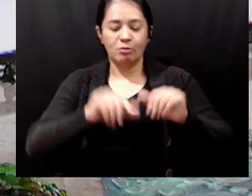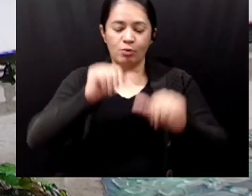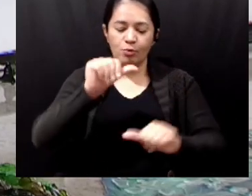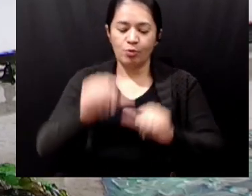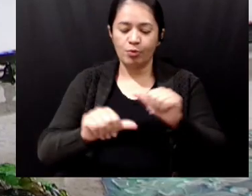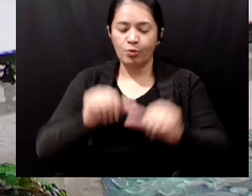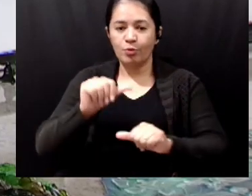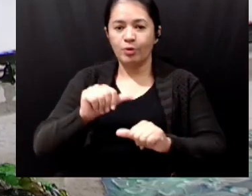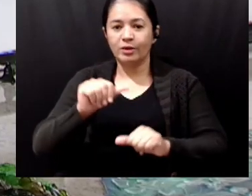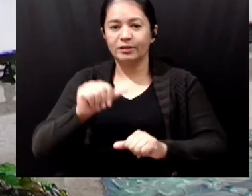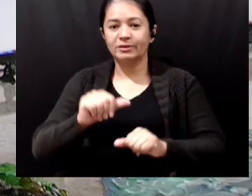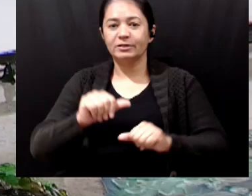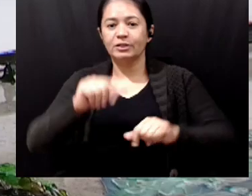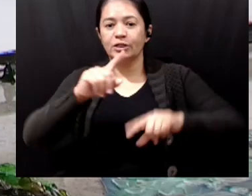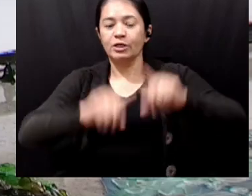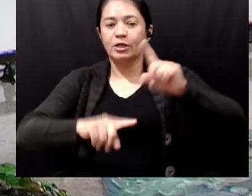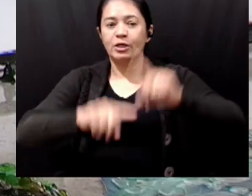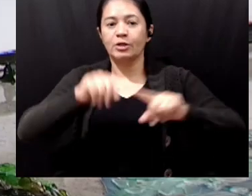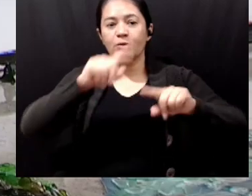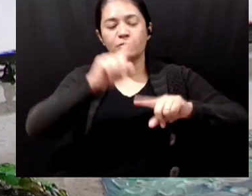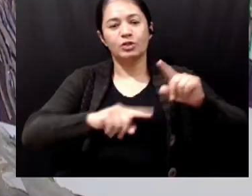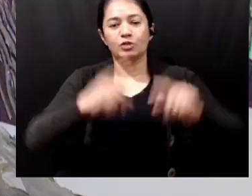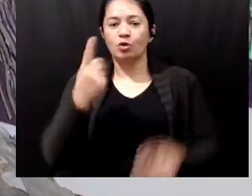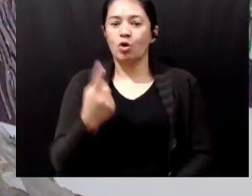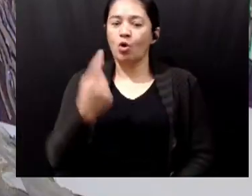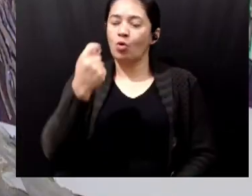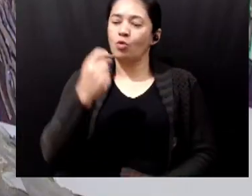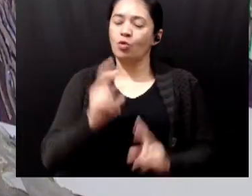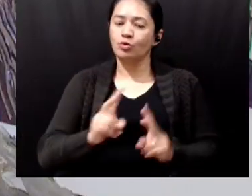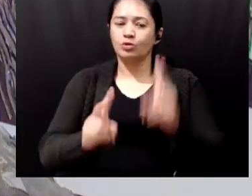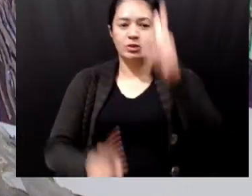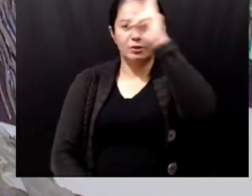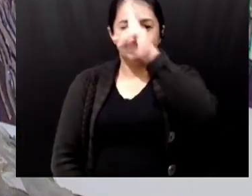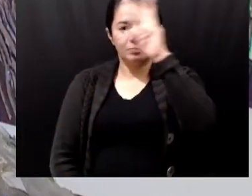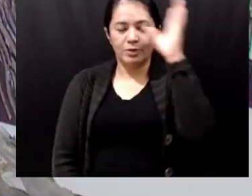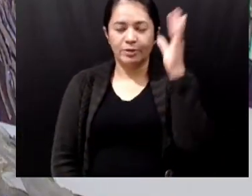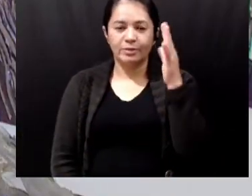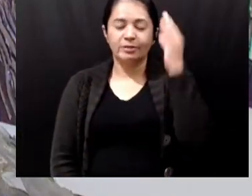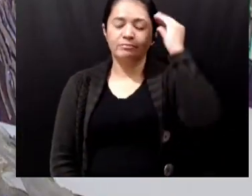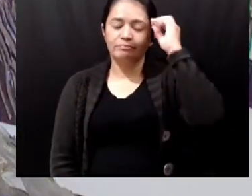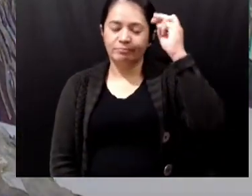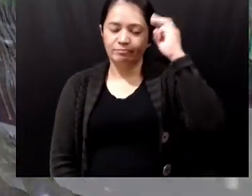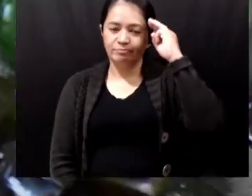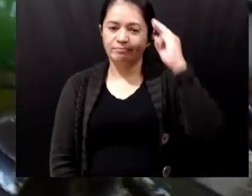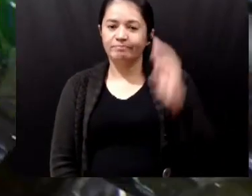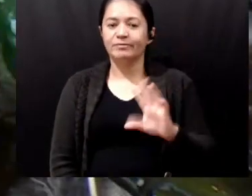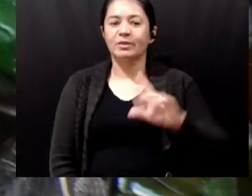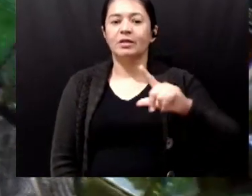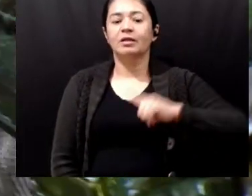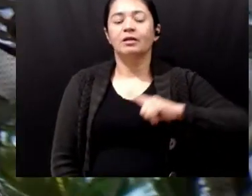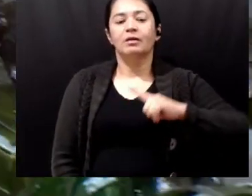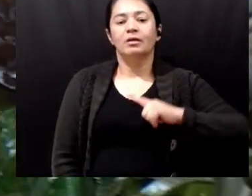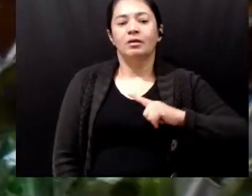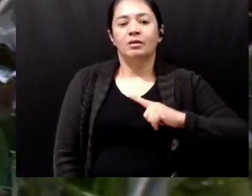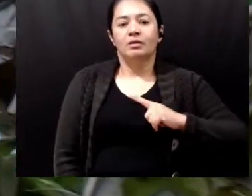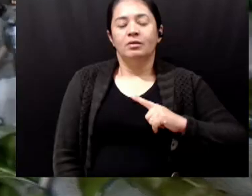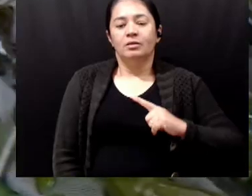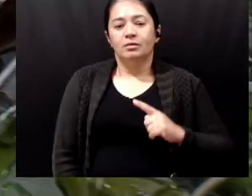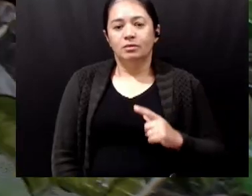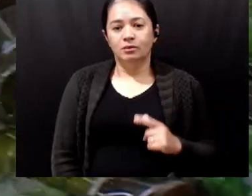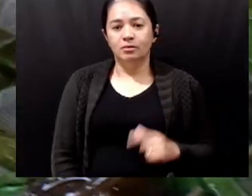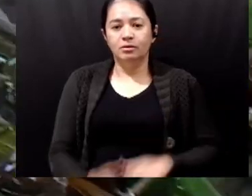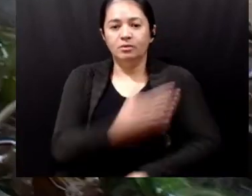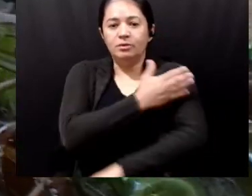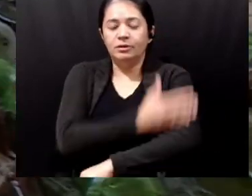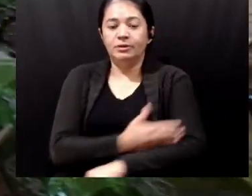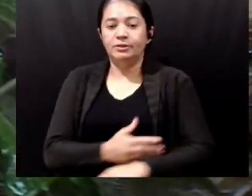únicas, preservando as suas histórias e memórias. Essa exposição ela também tem uma raiz muito forte na cultura popular, né? O